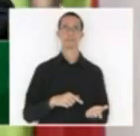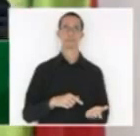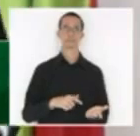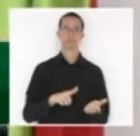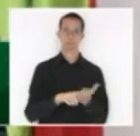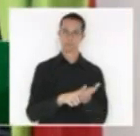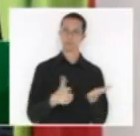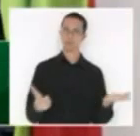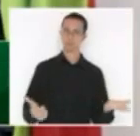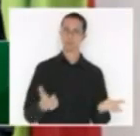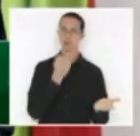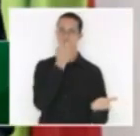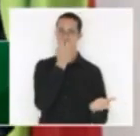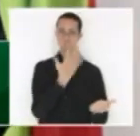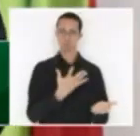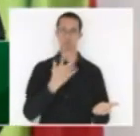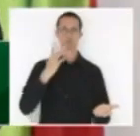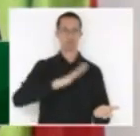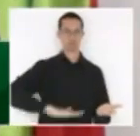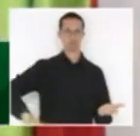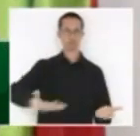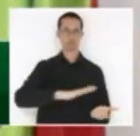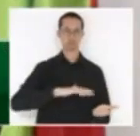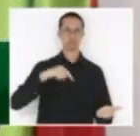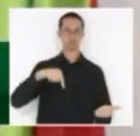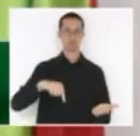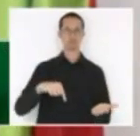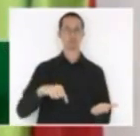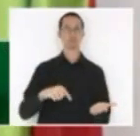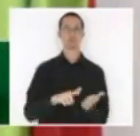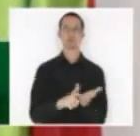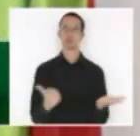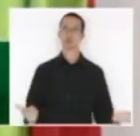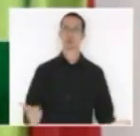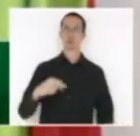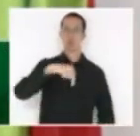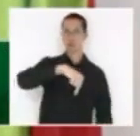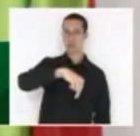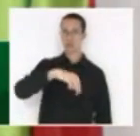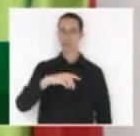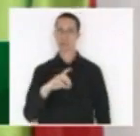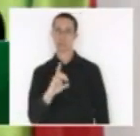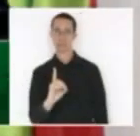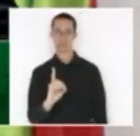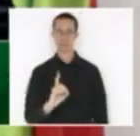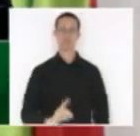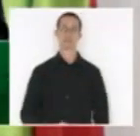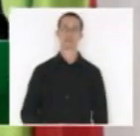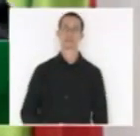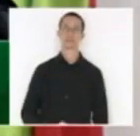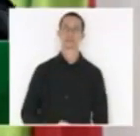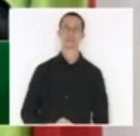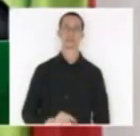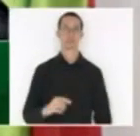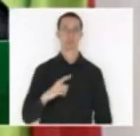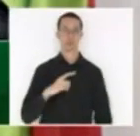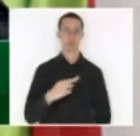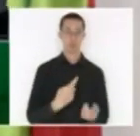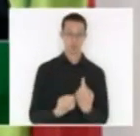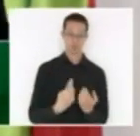muito importante aqui da região, que é o Jornal Notícias do Dia, os trechos da